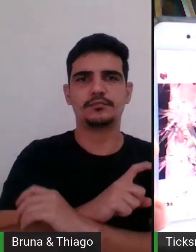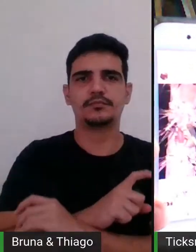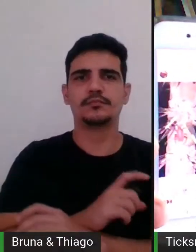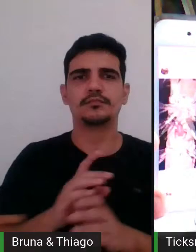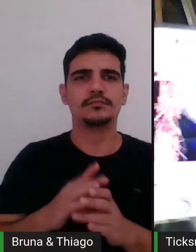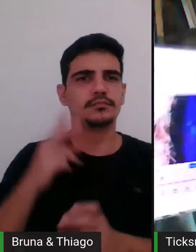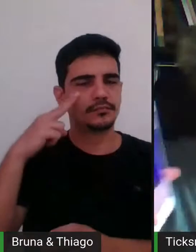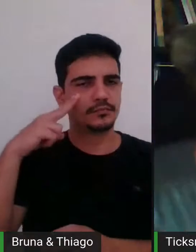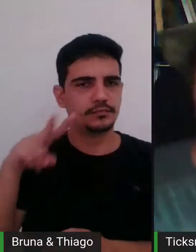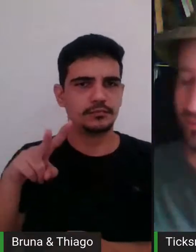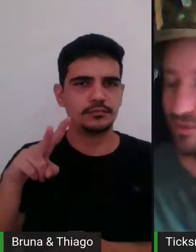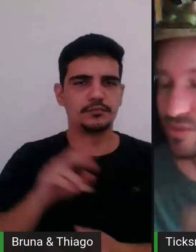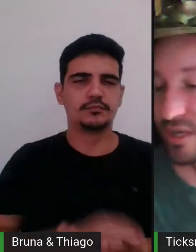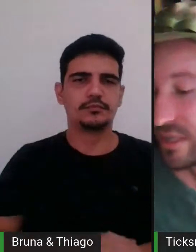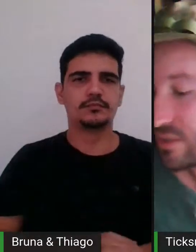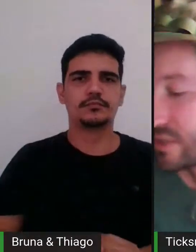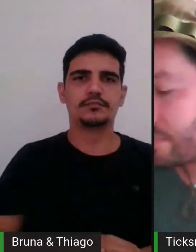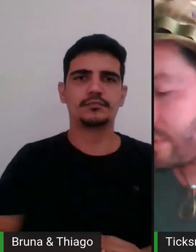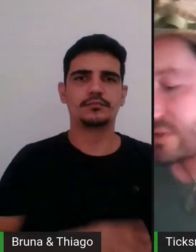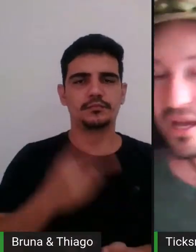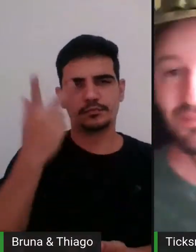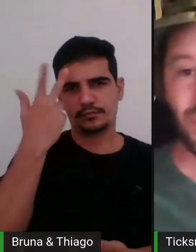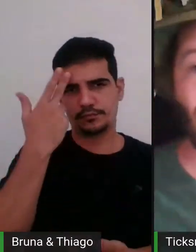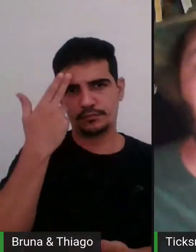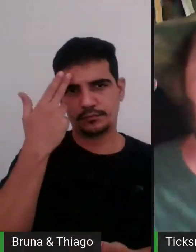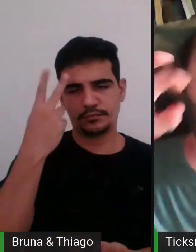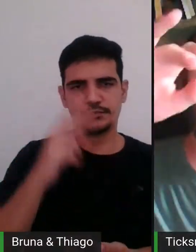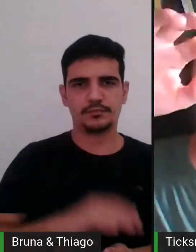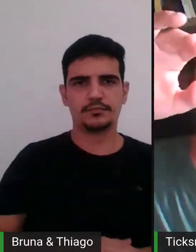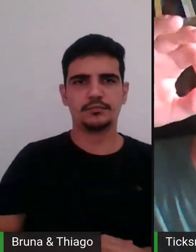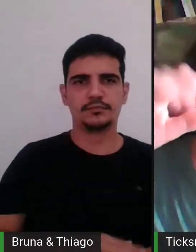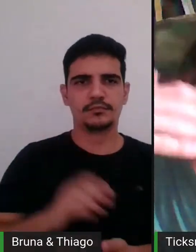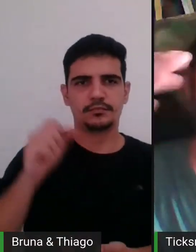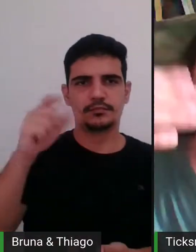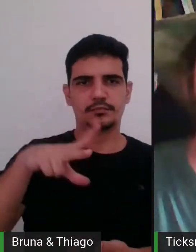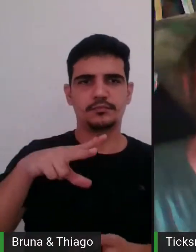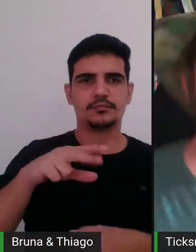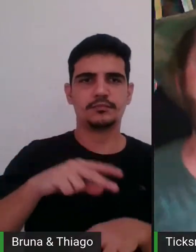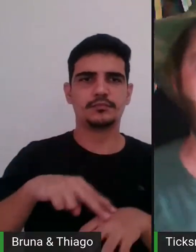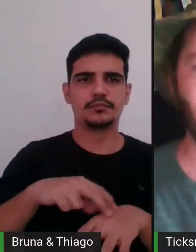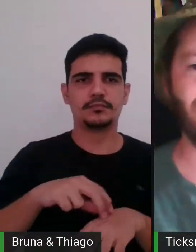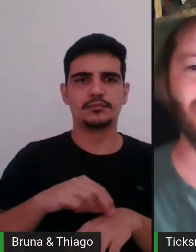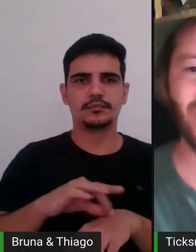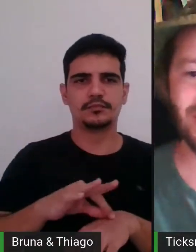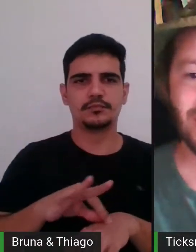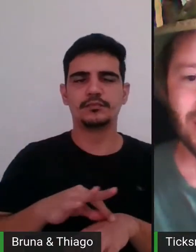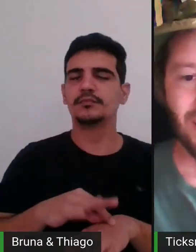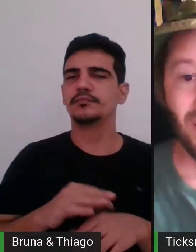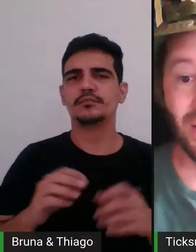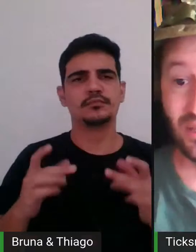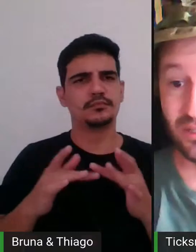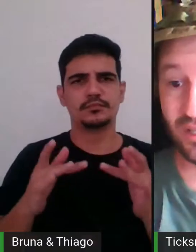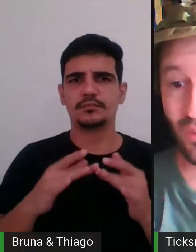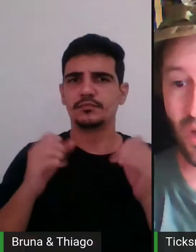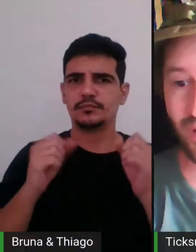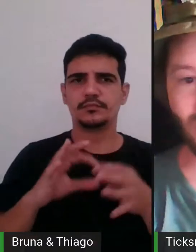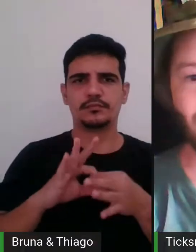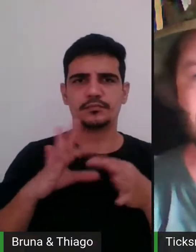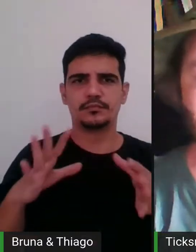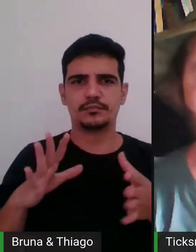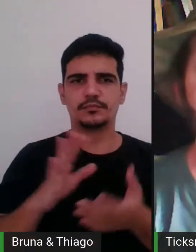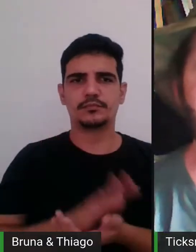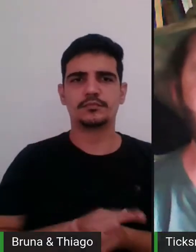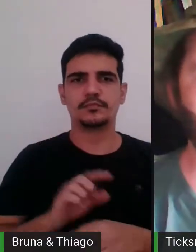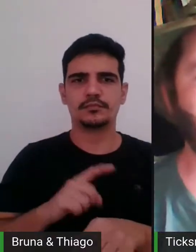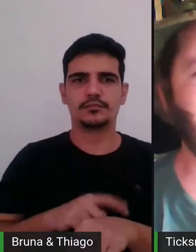negra. Então, são só as redes sociais para a gente estar conversando. E lá vocês têm meu contato, vocês podem conversar comigo e tudo mais. Larissa, acho que já está no horário